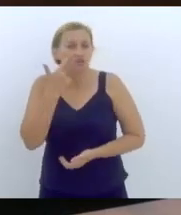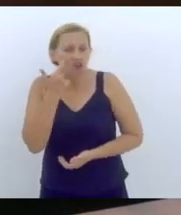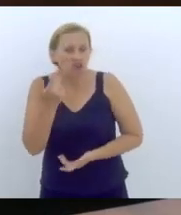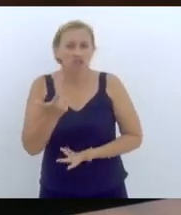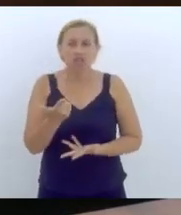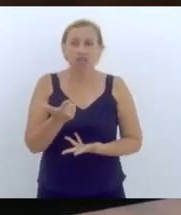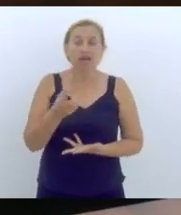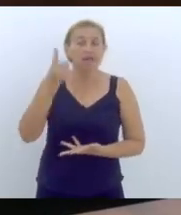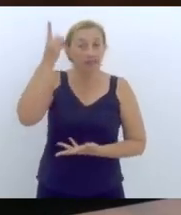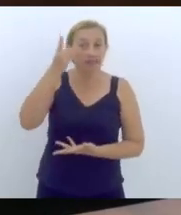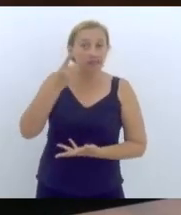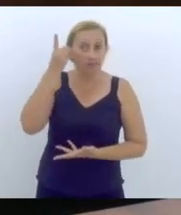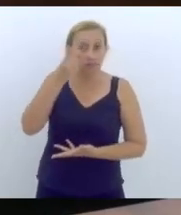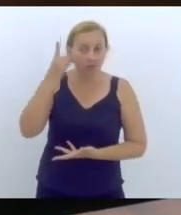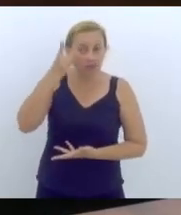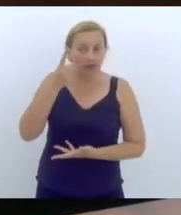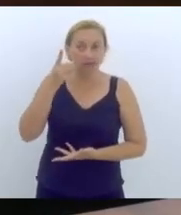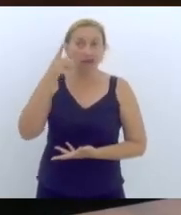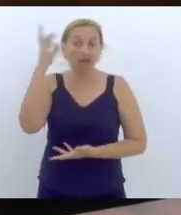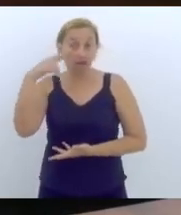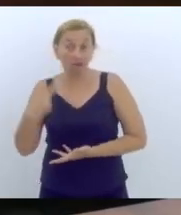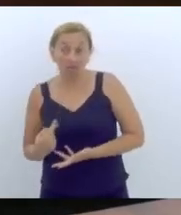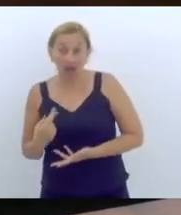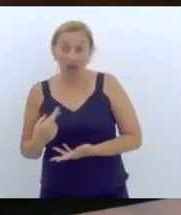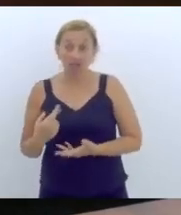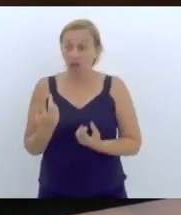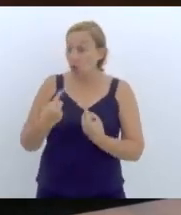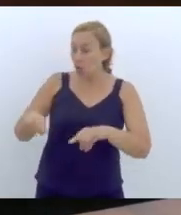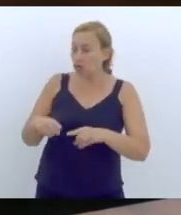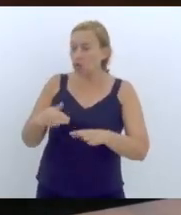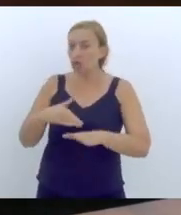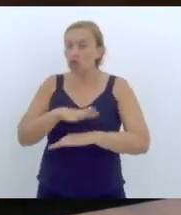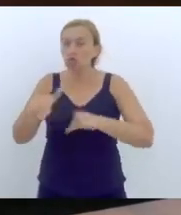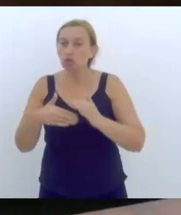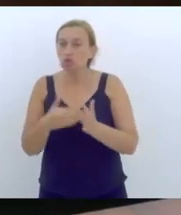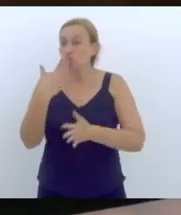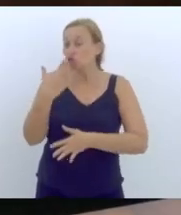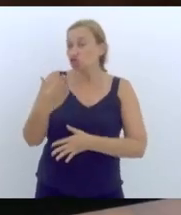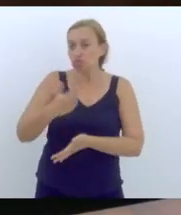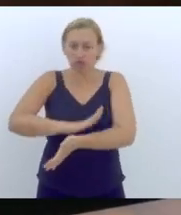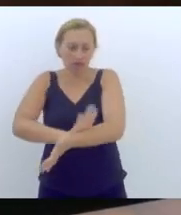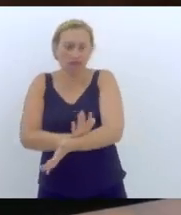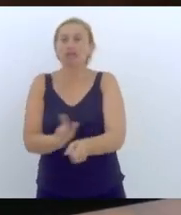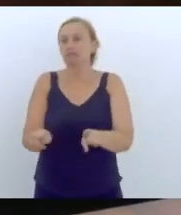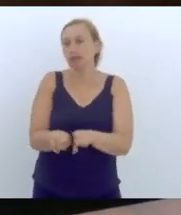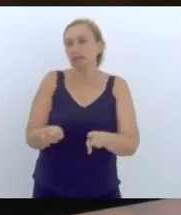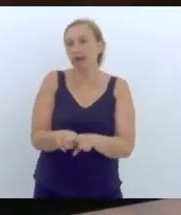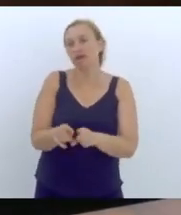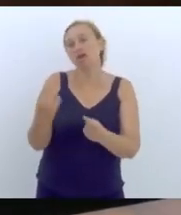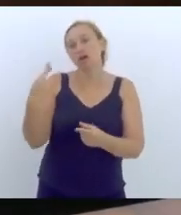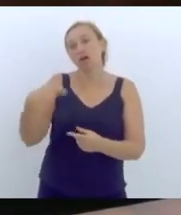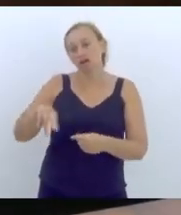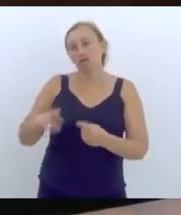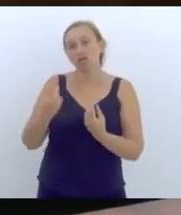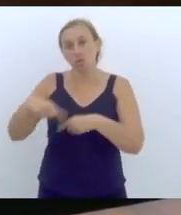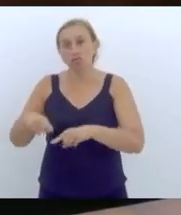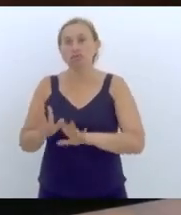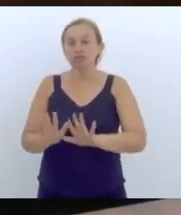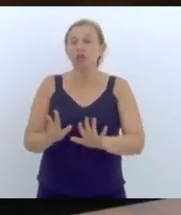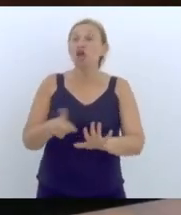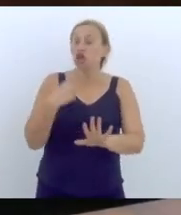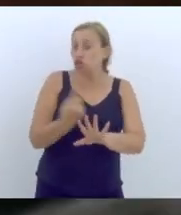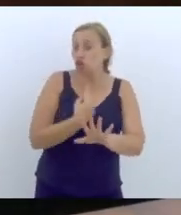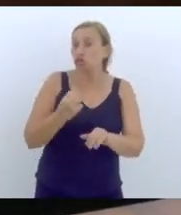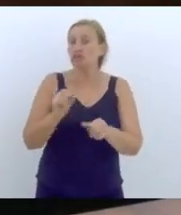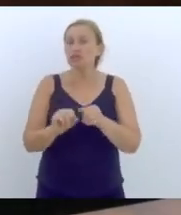deputada Renata Souza, uma combatente contra todas as formas de racismo e também de intolerância. E nós fizemos